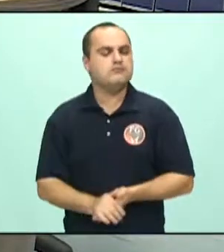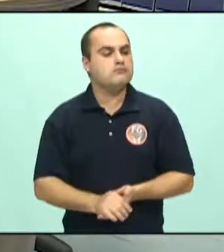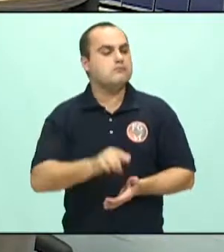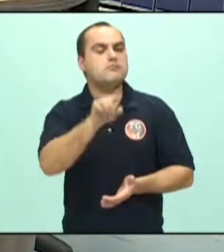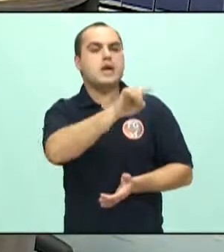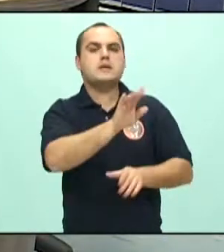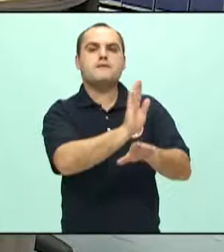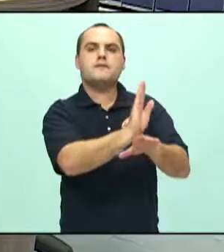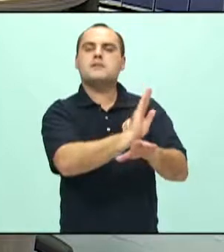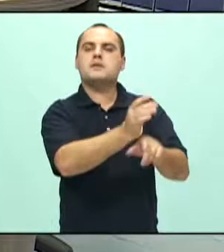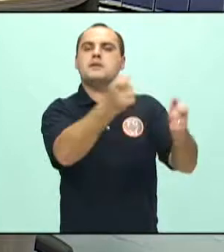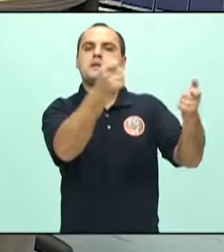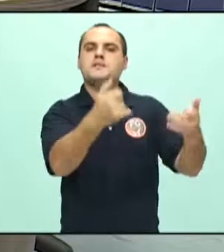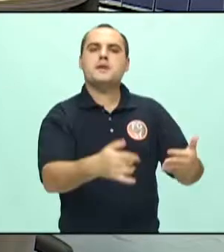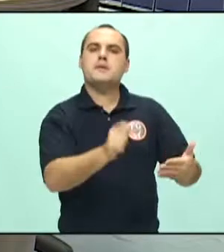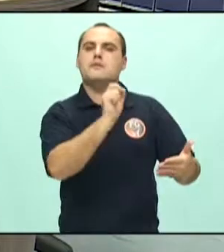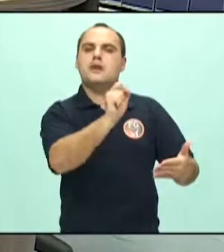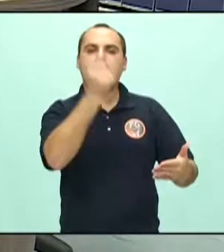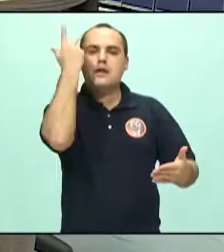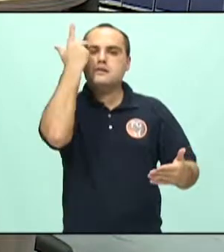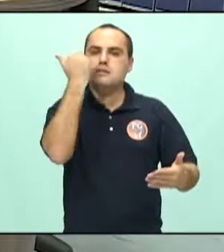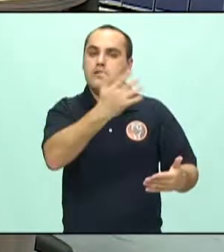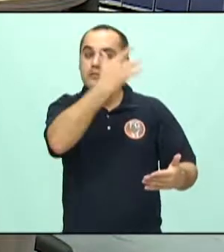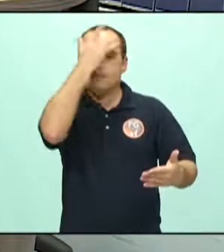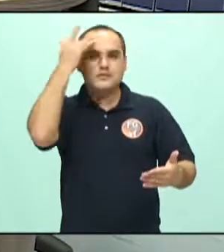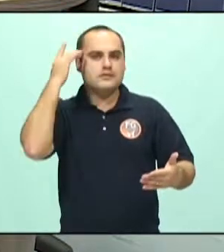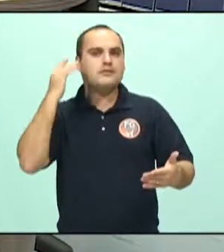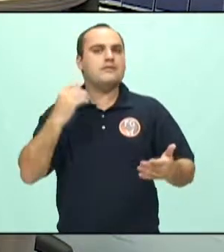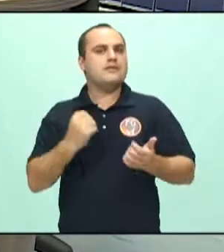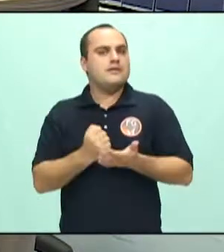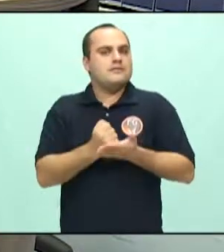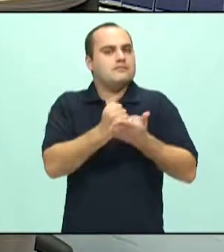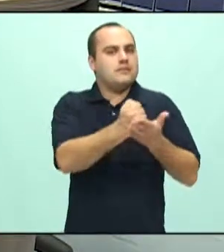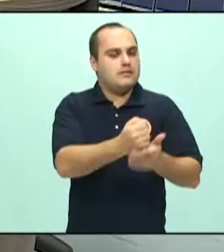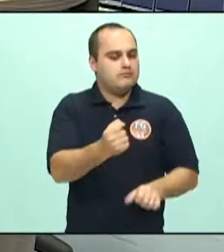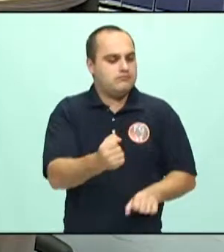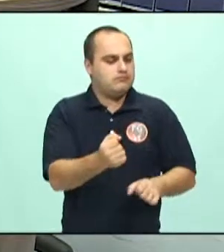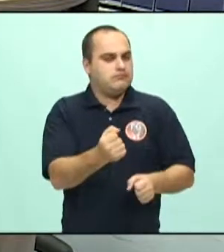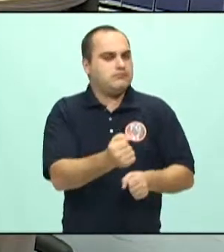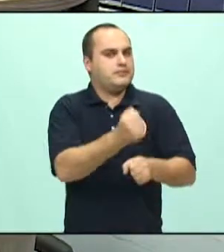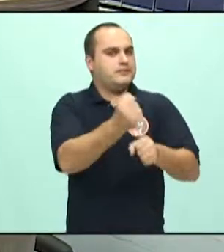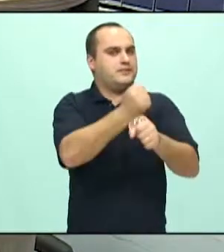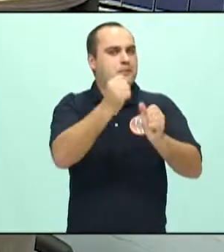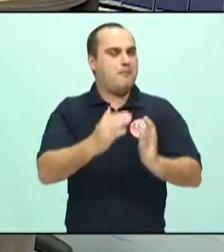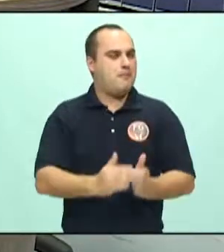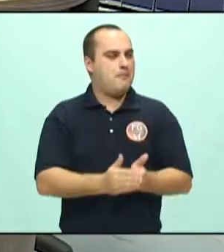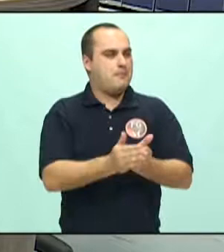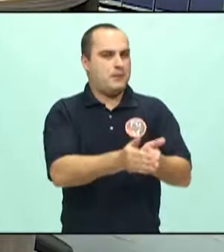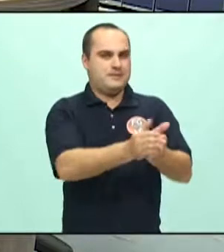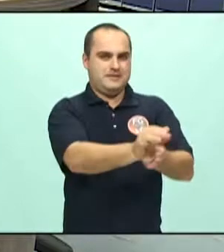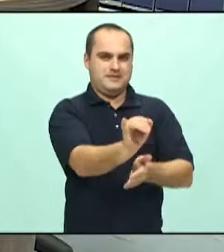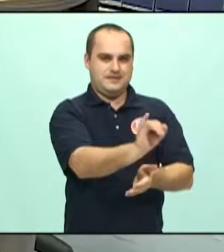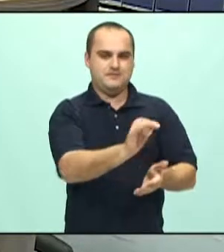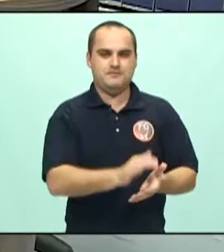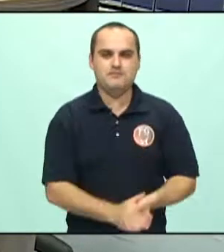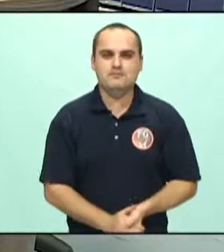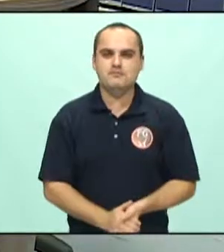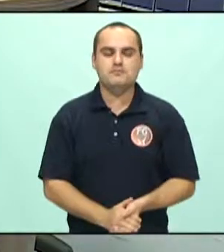que ajudaram a construir a identidade de Itajaí. Vereador, eu queria, e Hernando, eu queria que